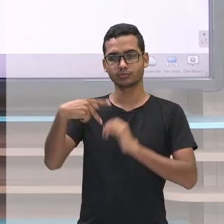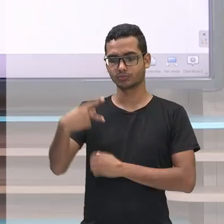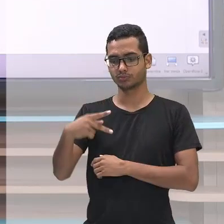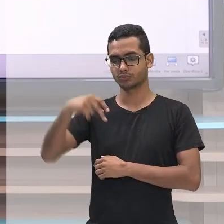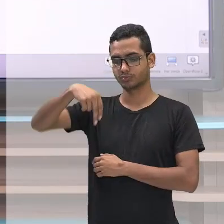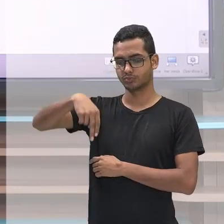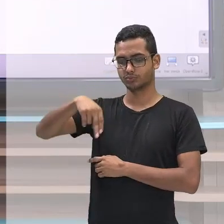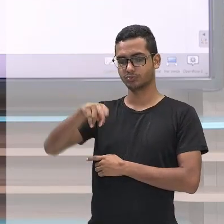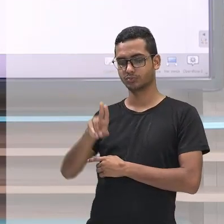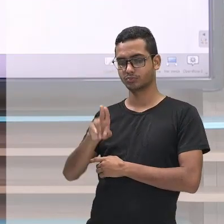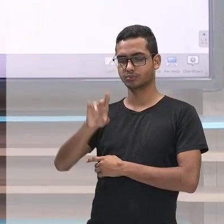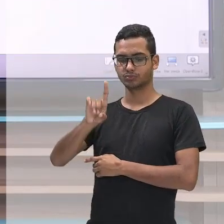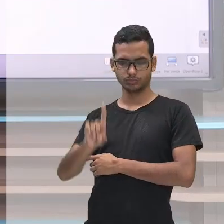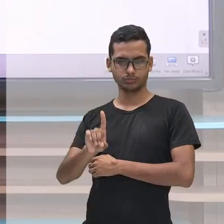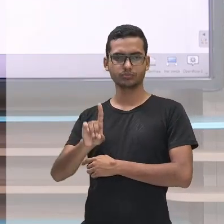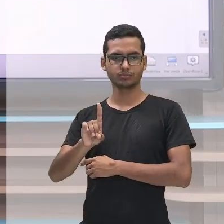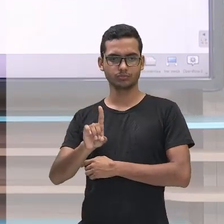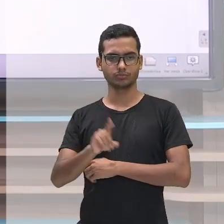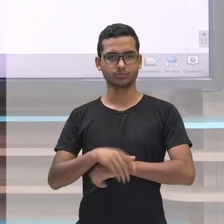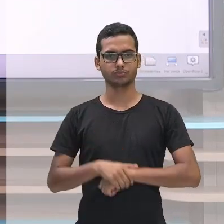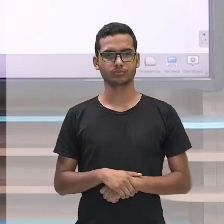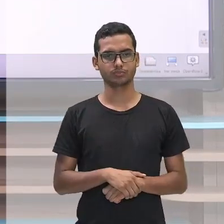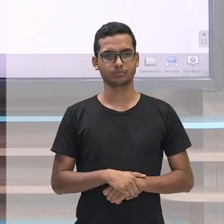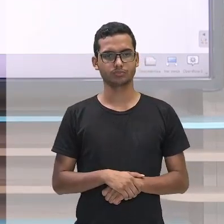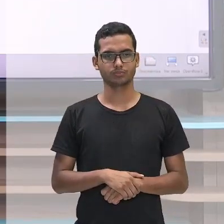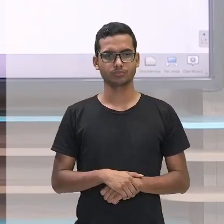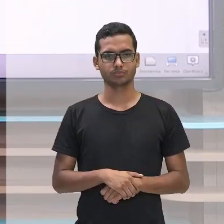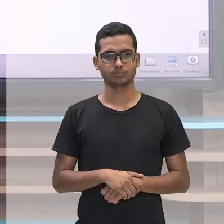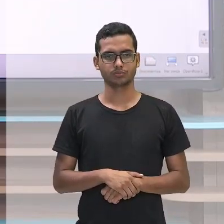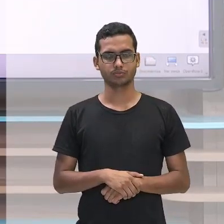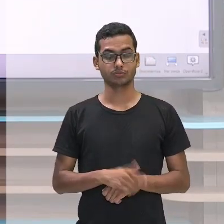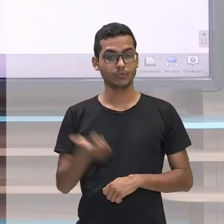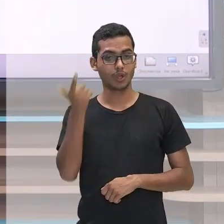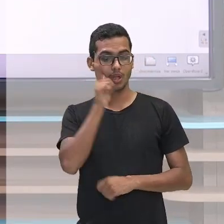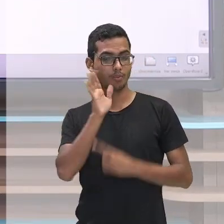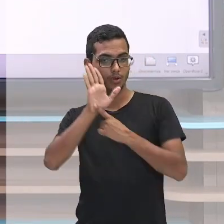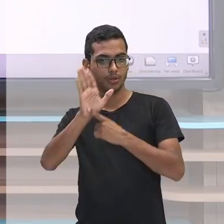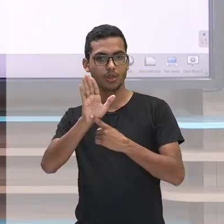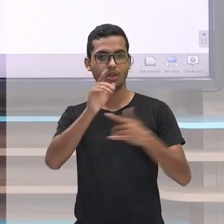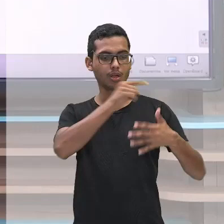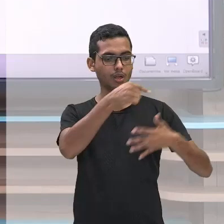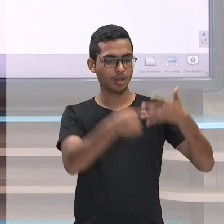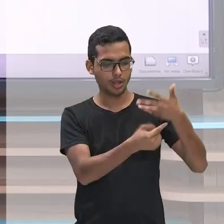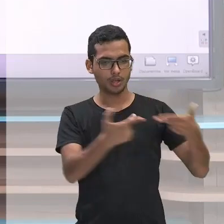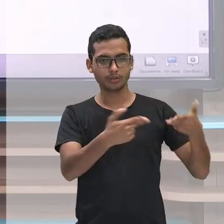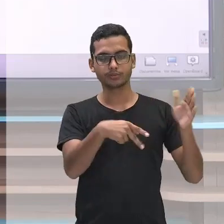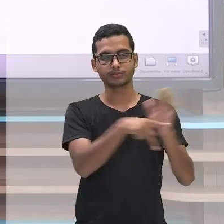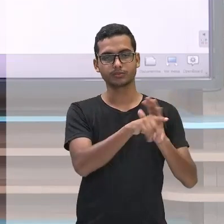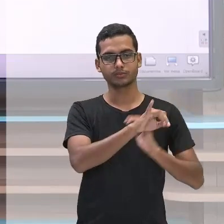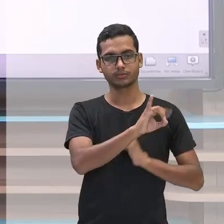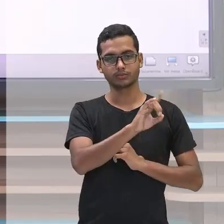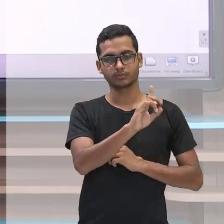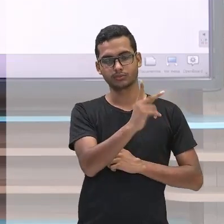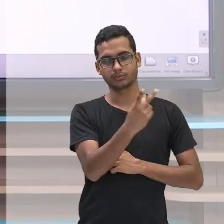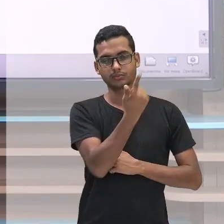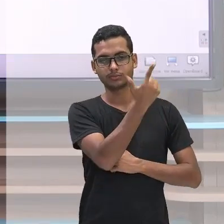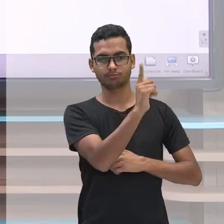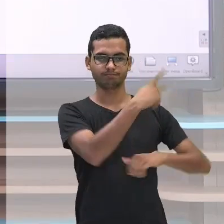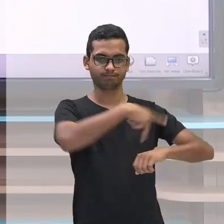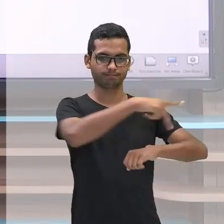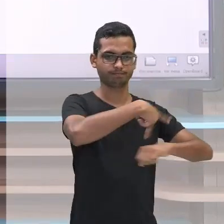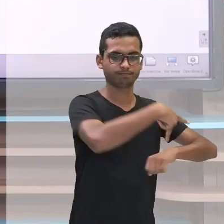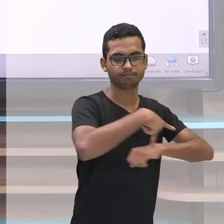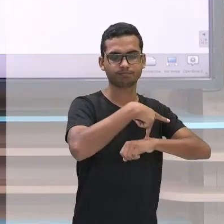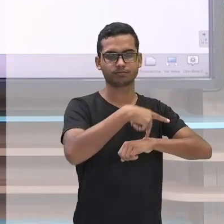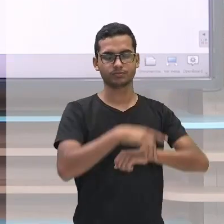fazer aí com relação aos indicadores de outros países, certo? E no site do IBGE, você tem